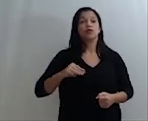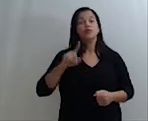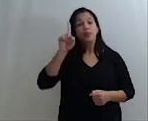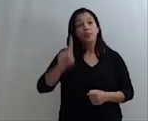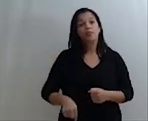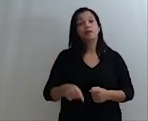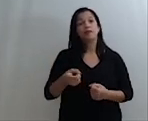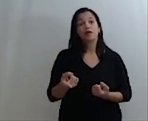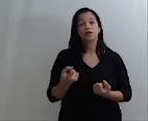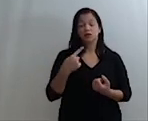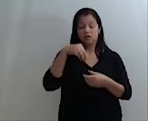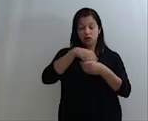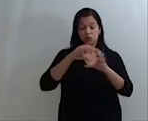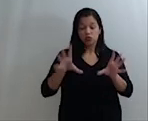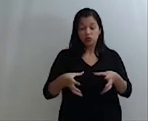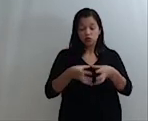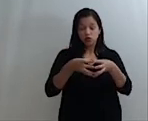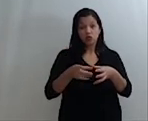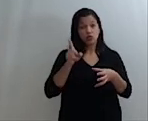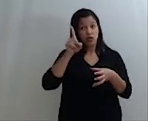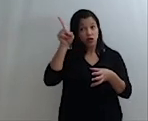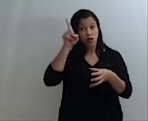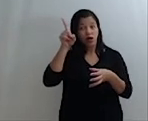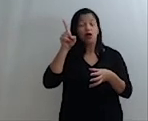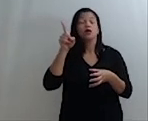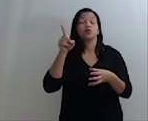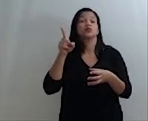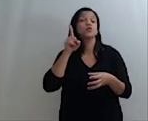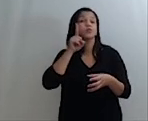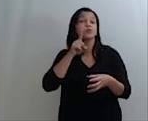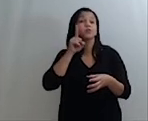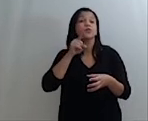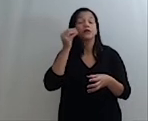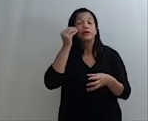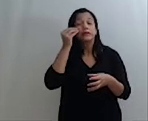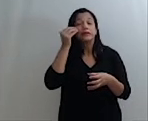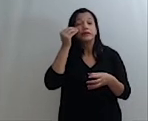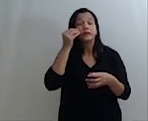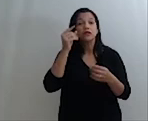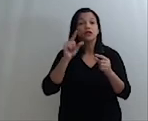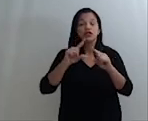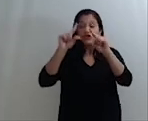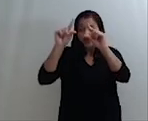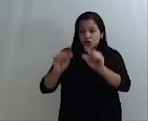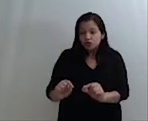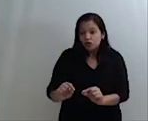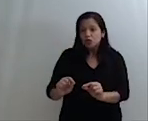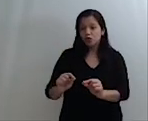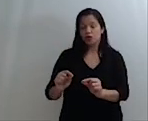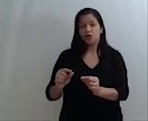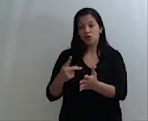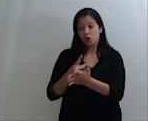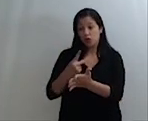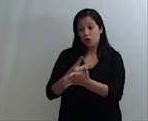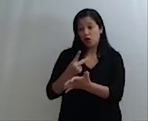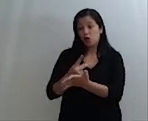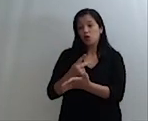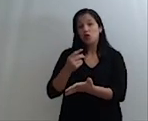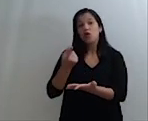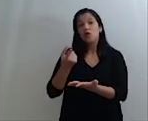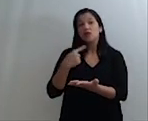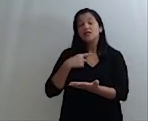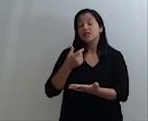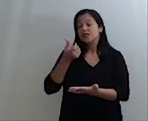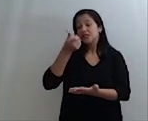de Nova York eh consegue eh desfazer um erro judiciário eh 70% deles tinham uma